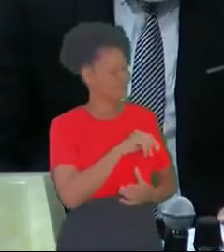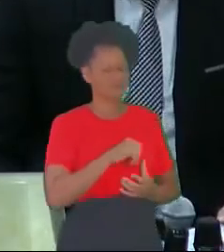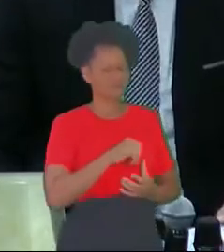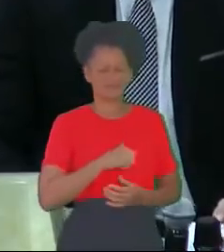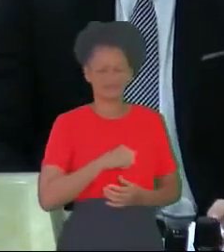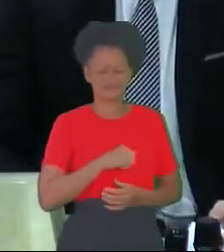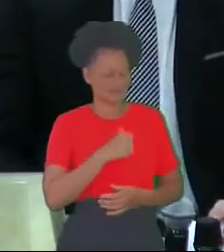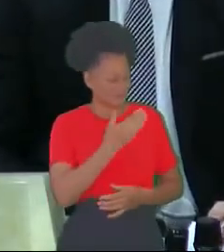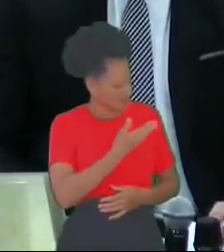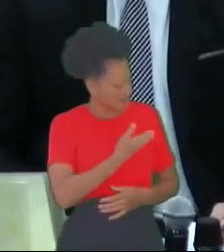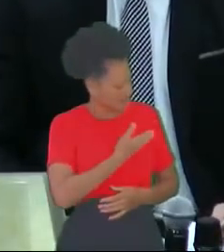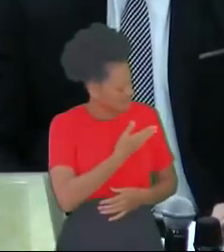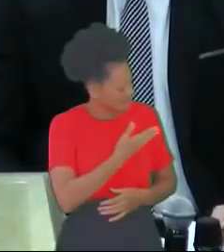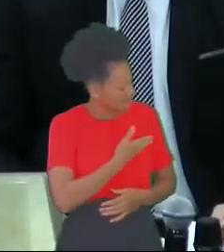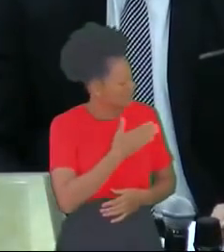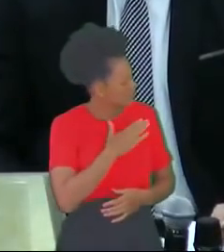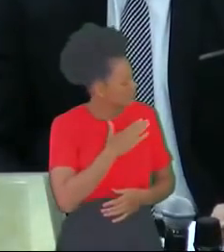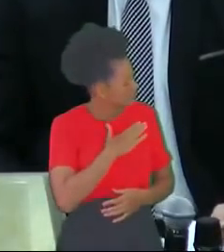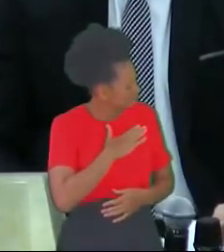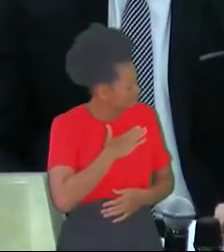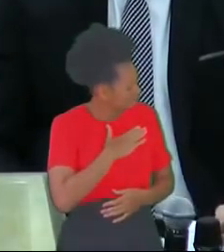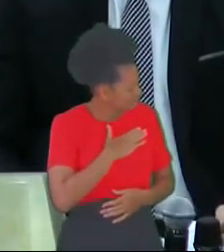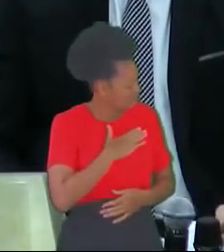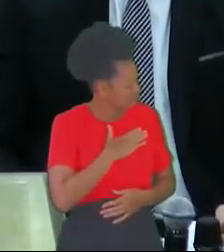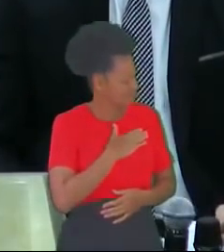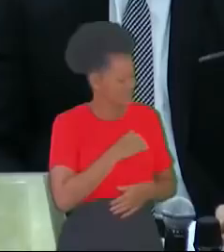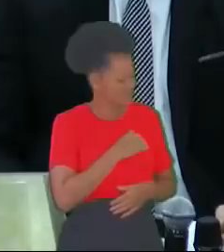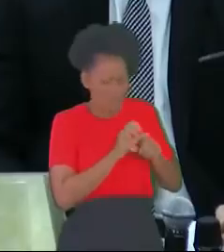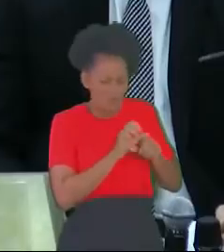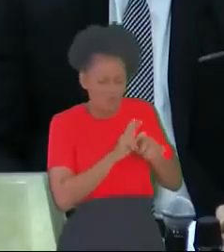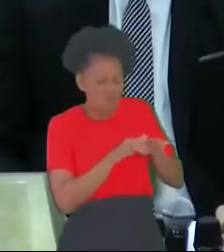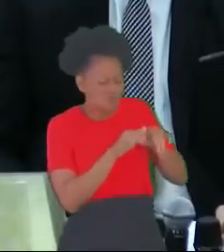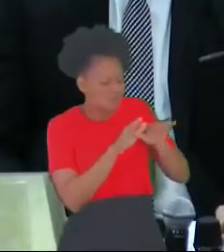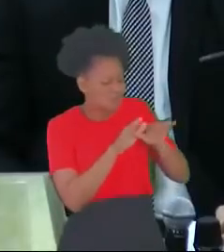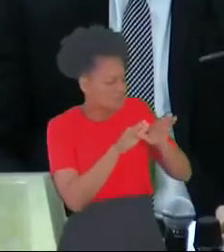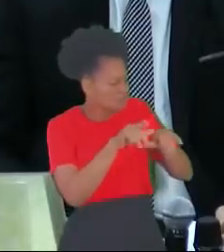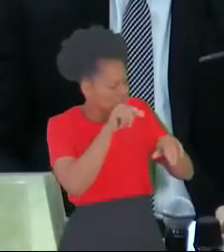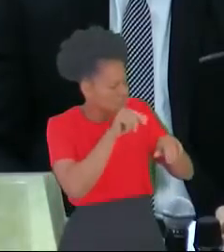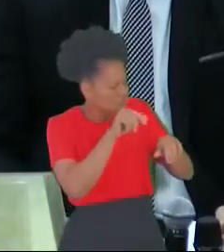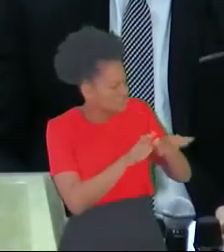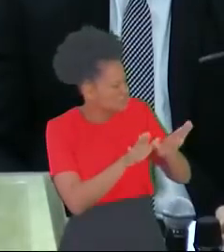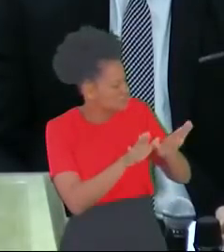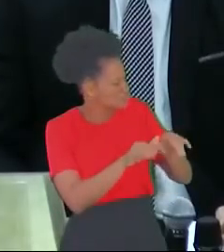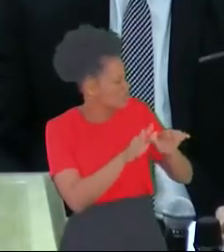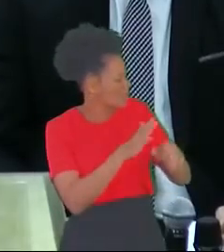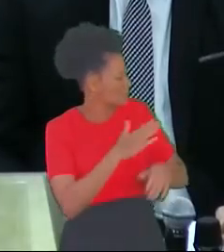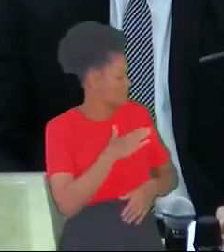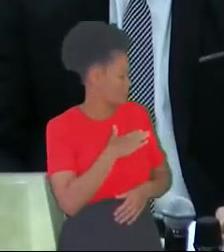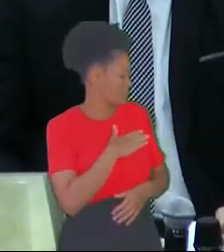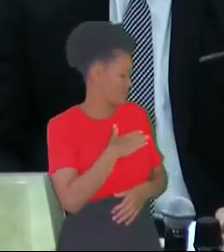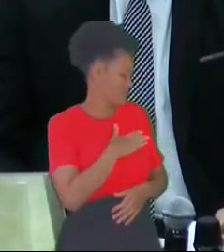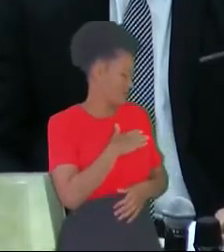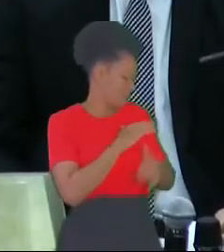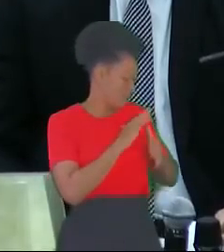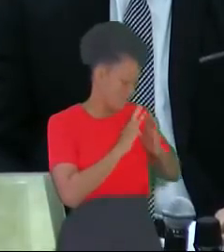amiga minha, pomba minha, minha